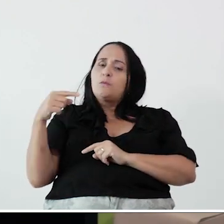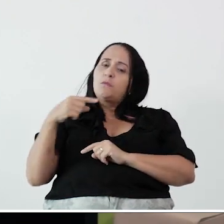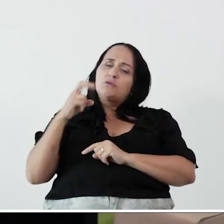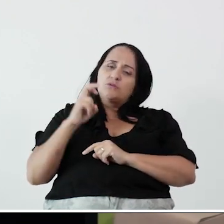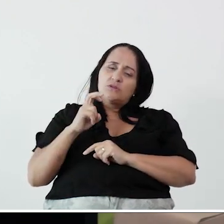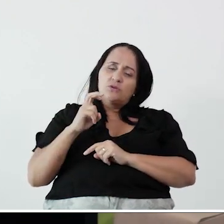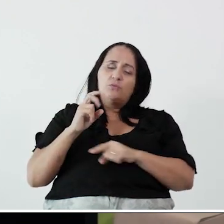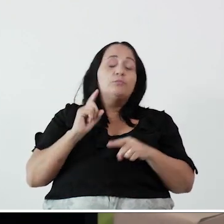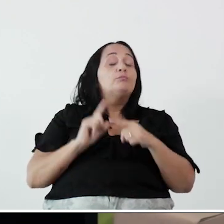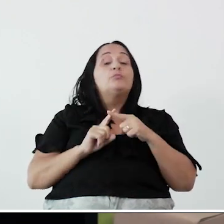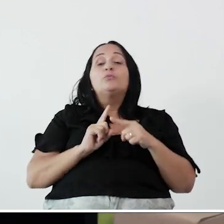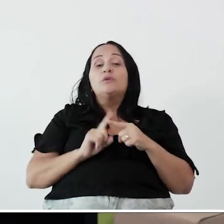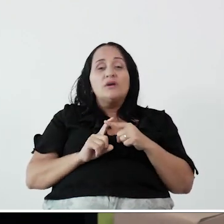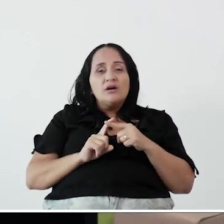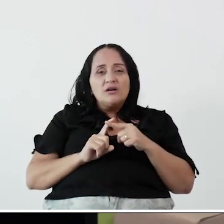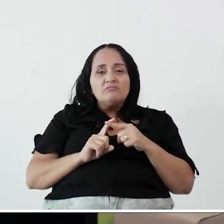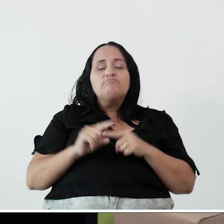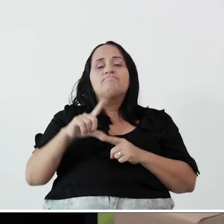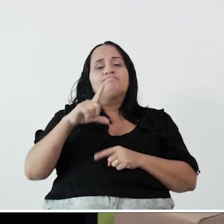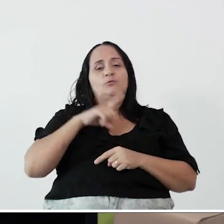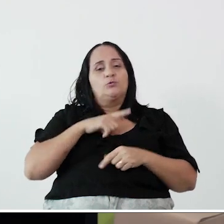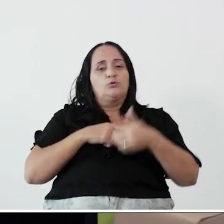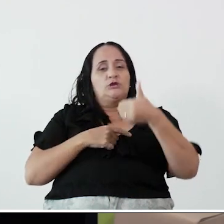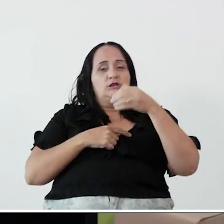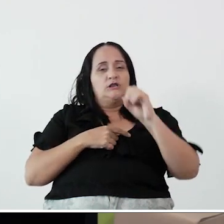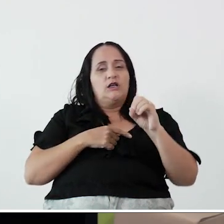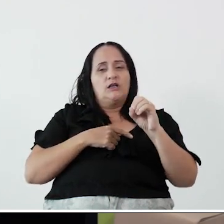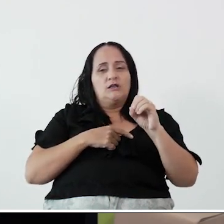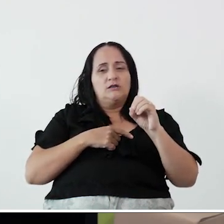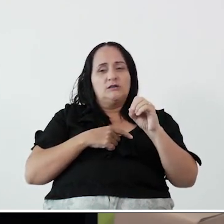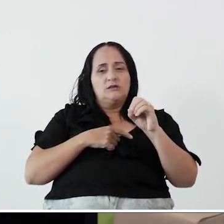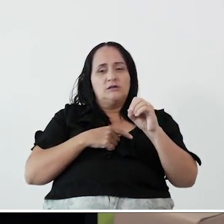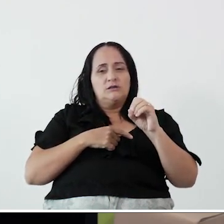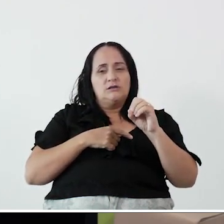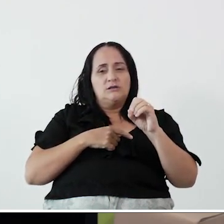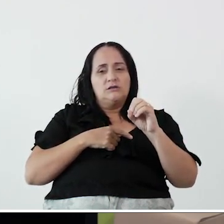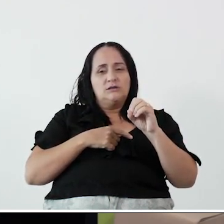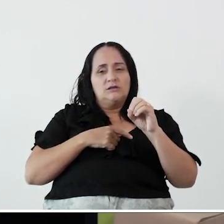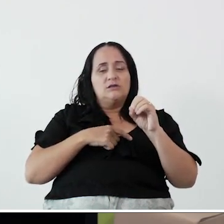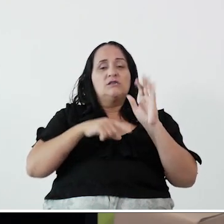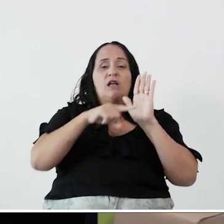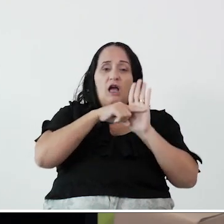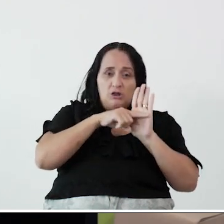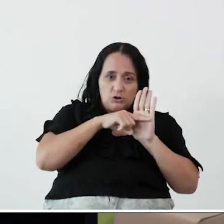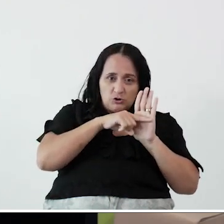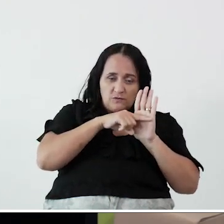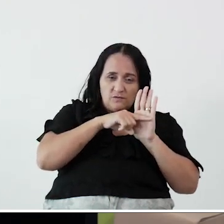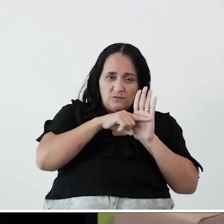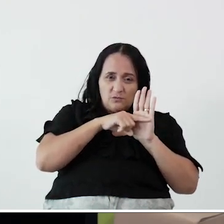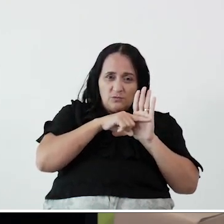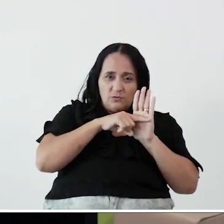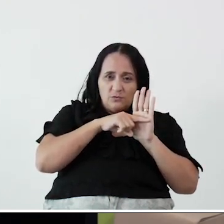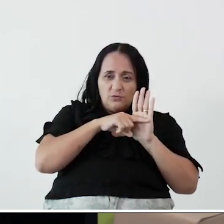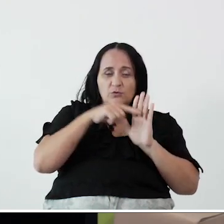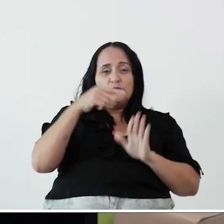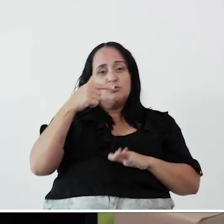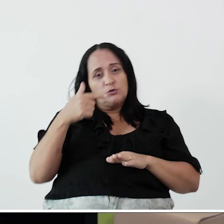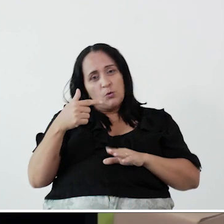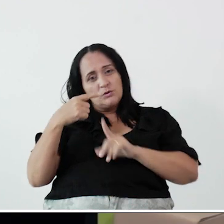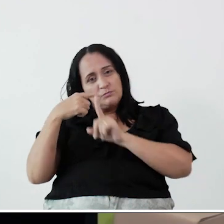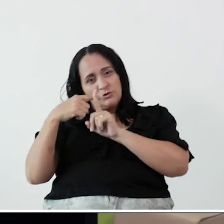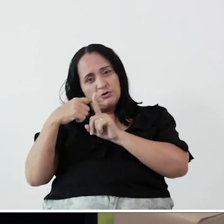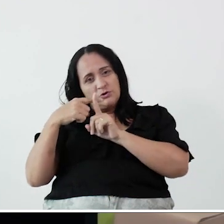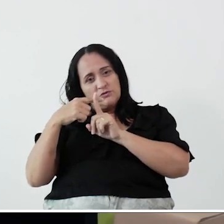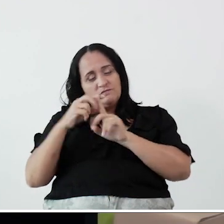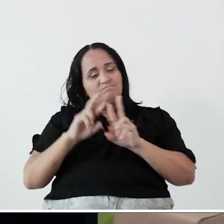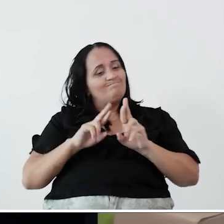5. Por quê? Porque eu tenho 10 positivo, nesse caso 10 negativo, 2 positivo,